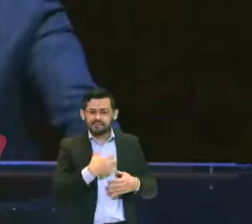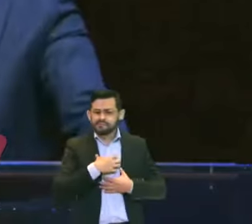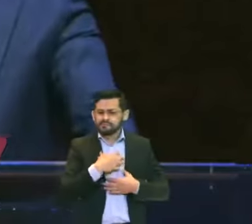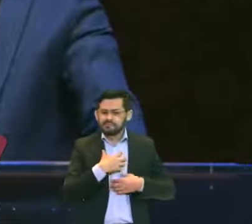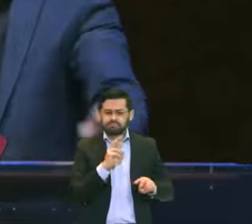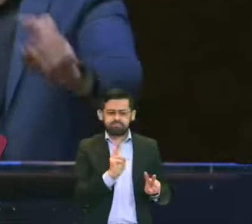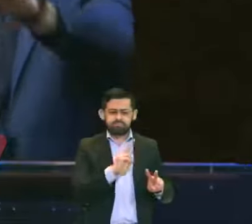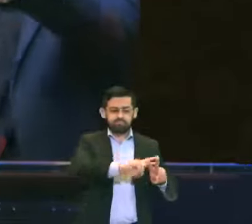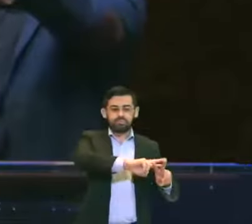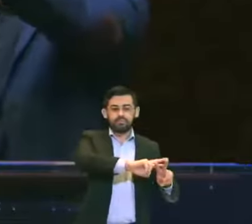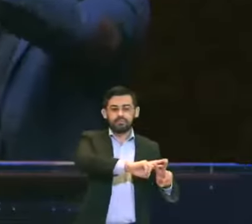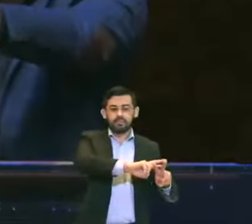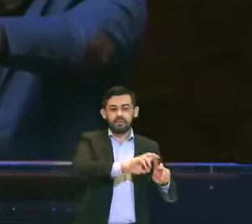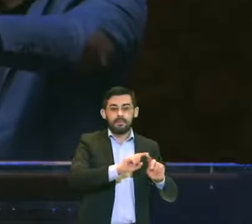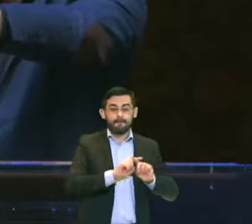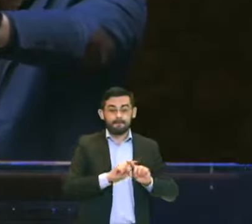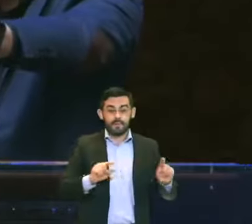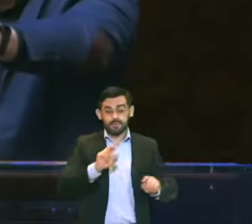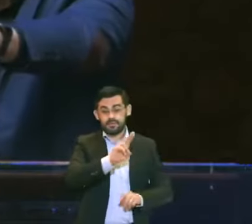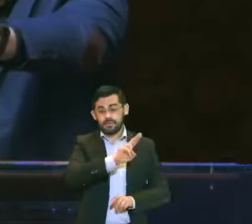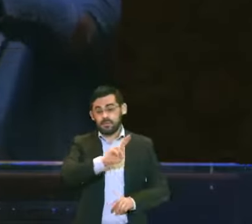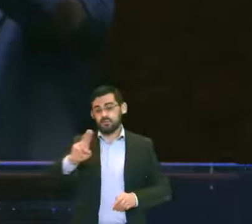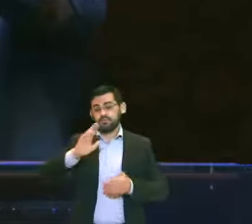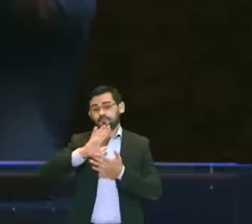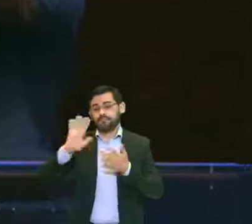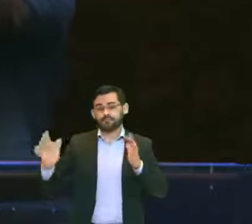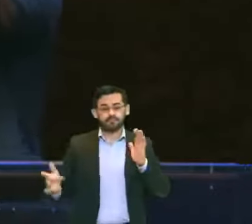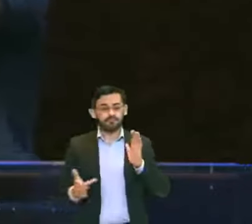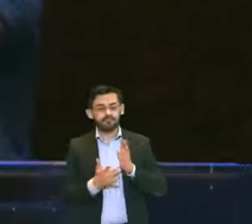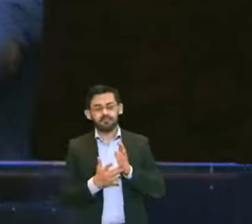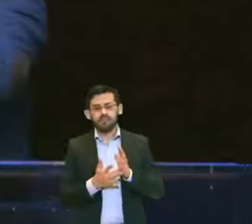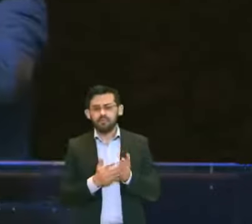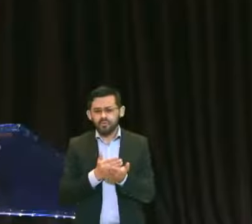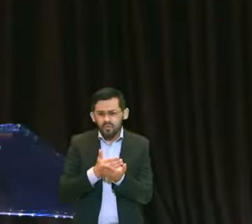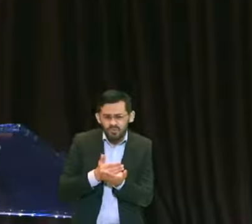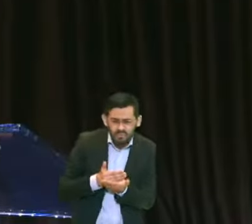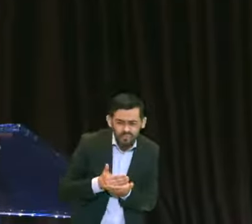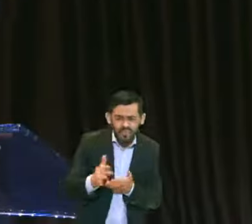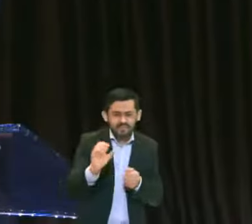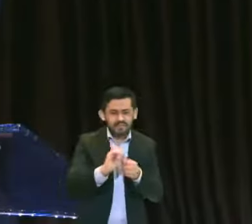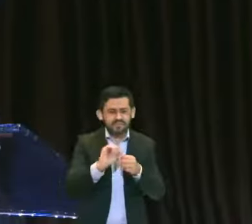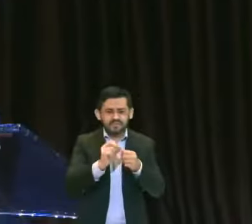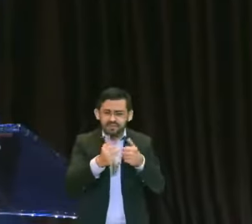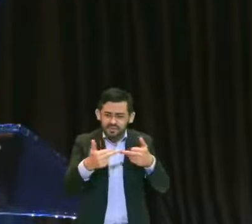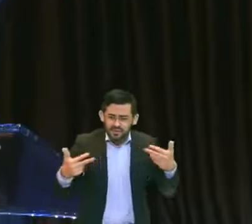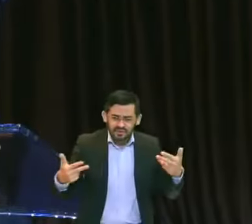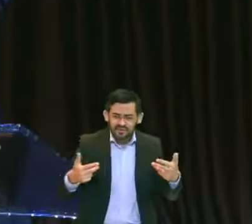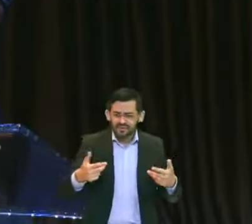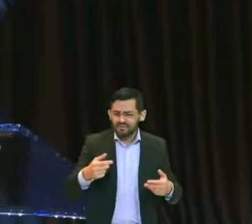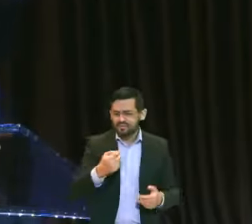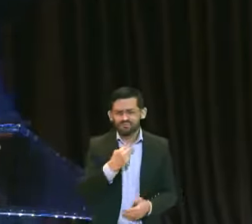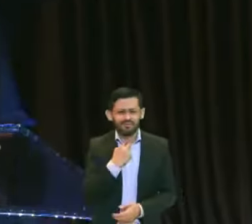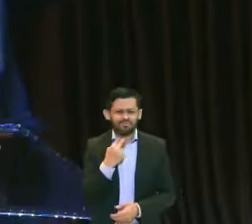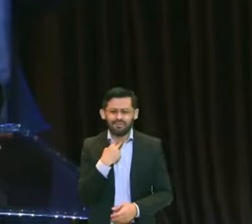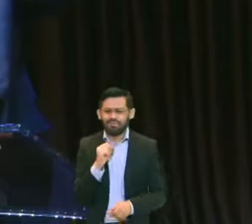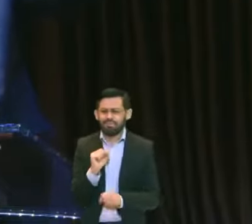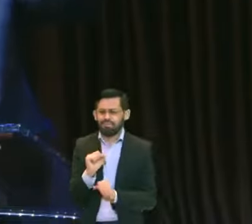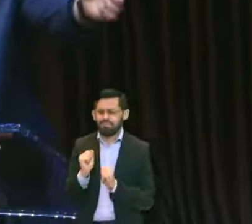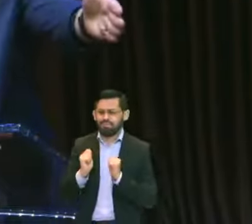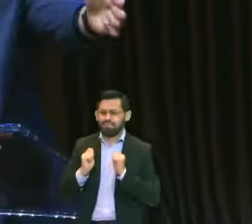encarcerado. Mas em nome de Jesus, construa algo. Não se prostre, não